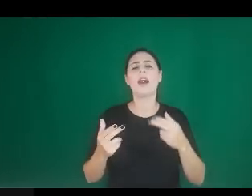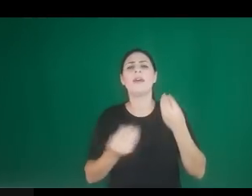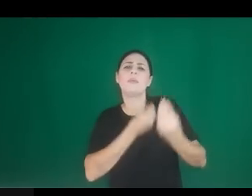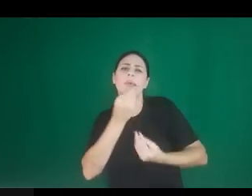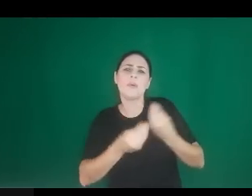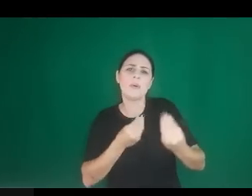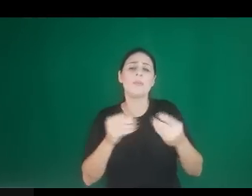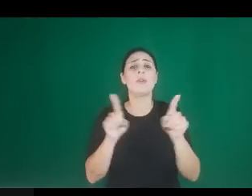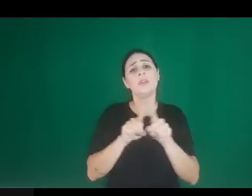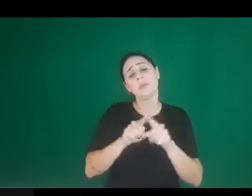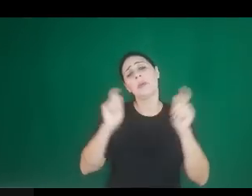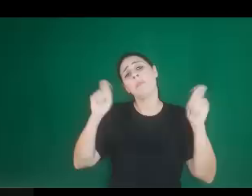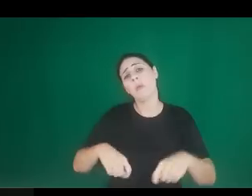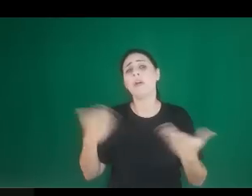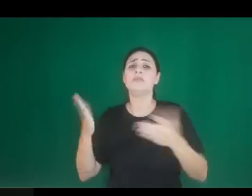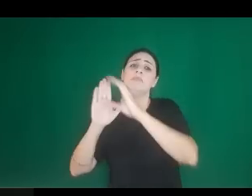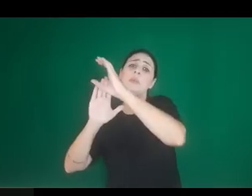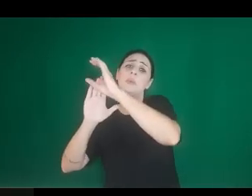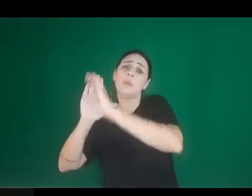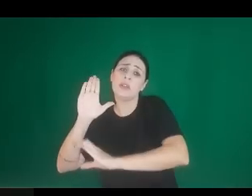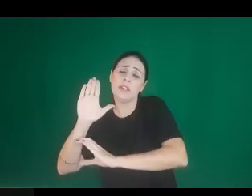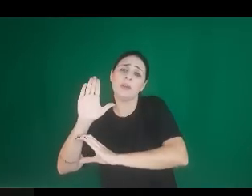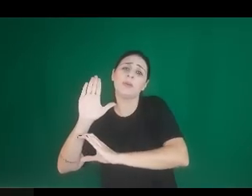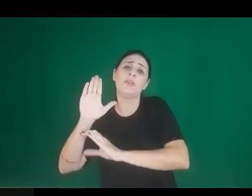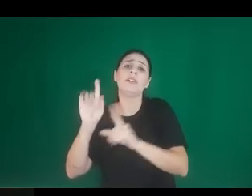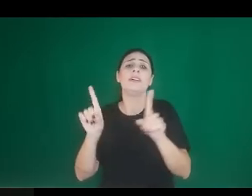que existe, a relação entre o currículo e